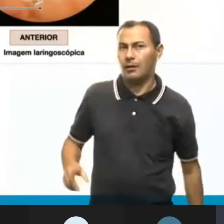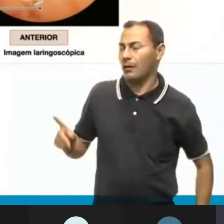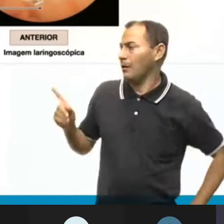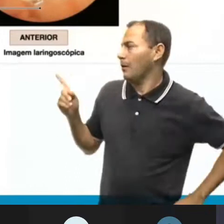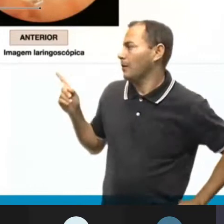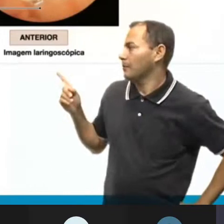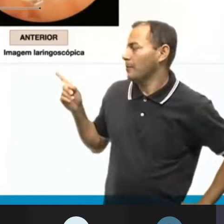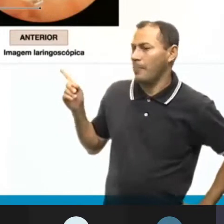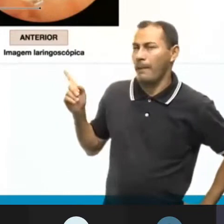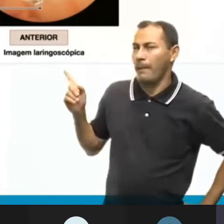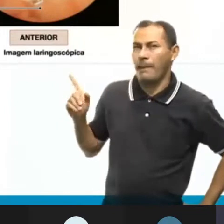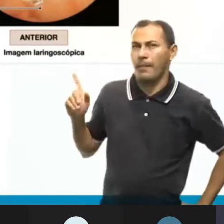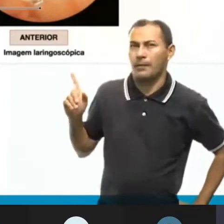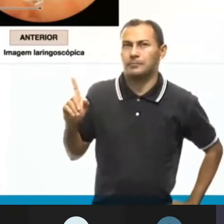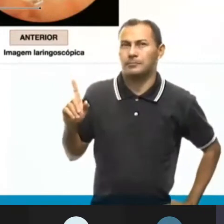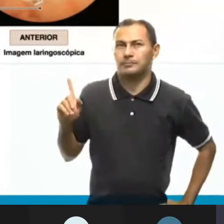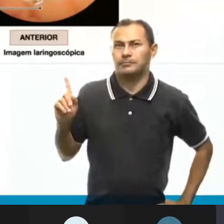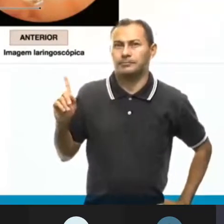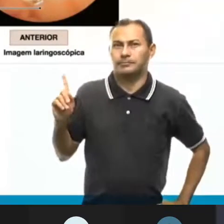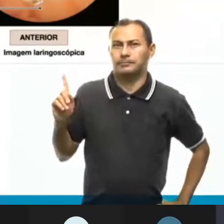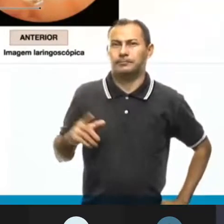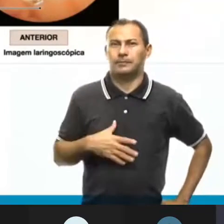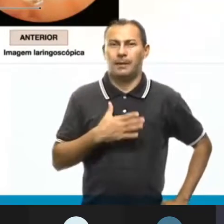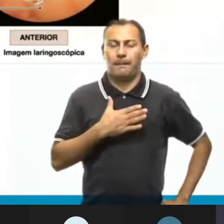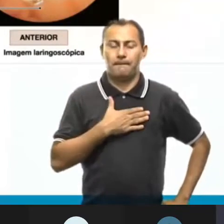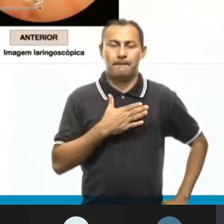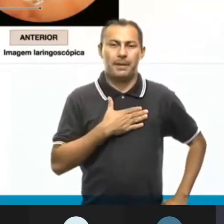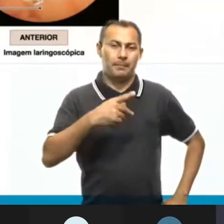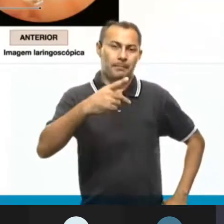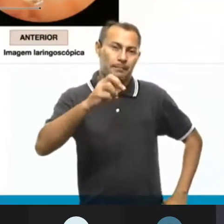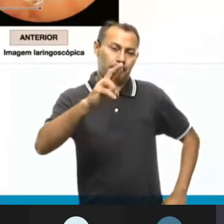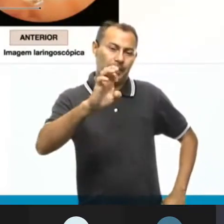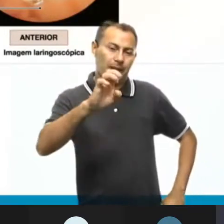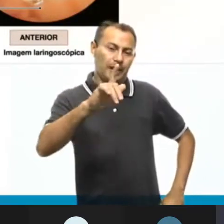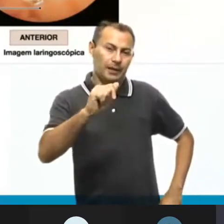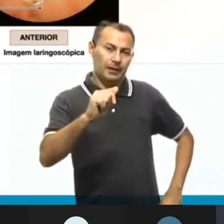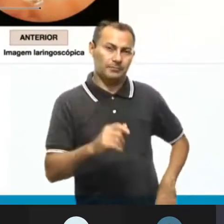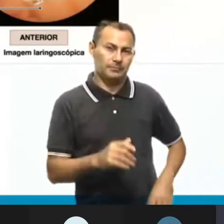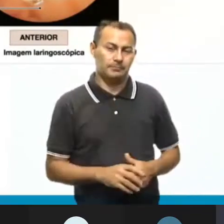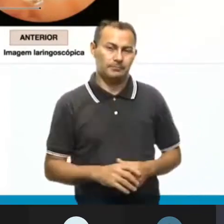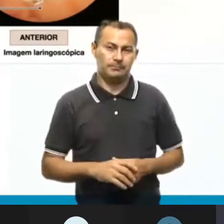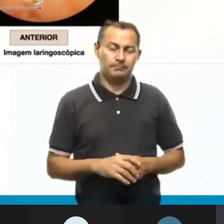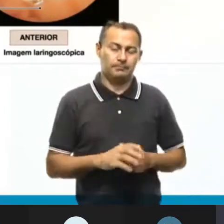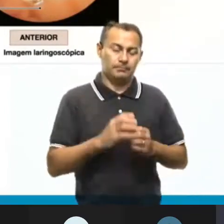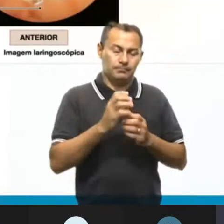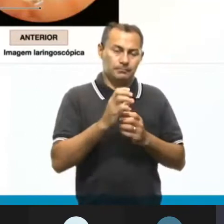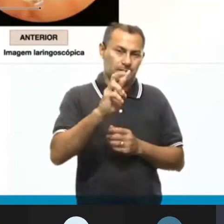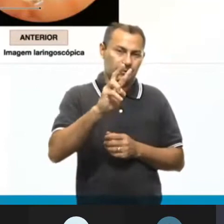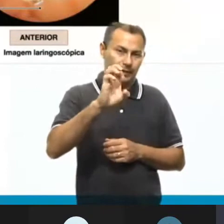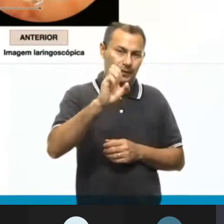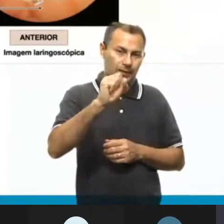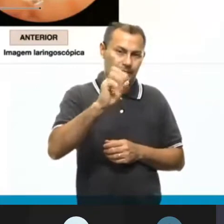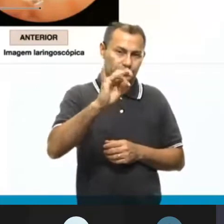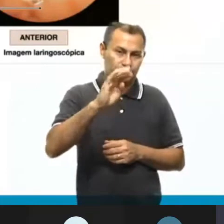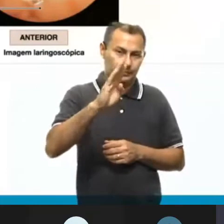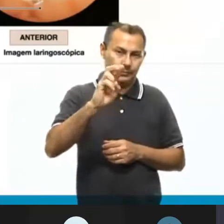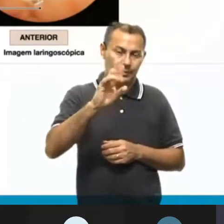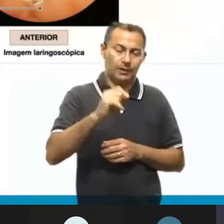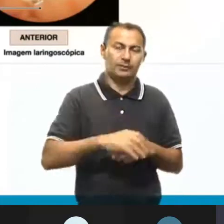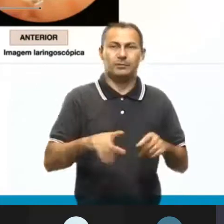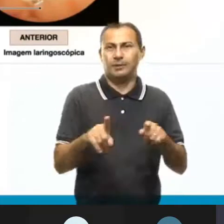olhar aqui, ó, aqui, né, é a minha prega aqui vestibular, aqui é a minha